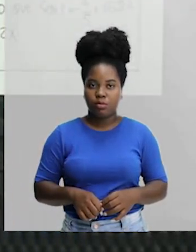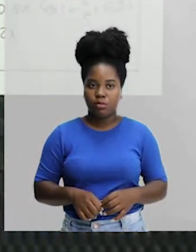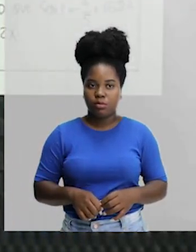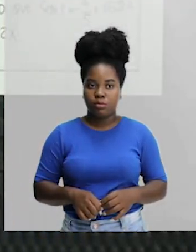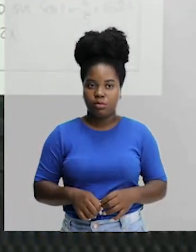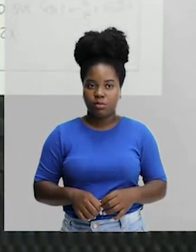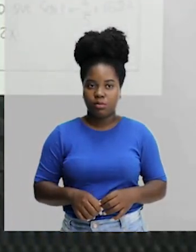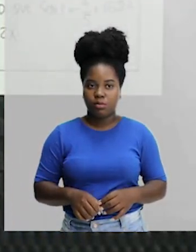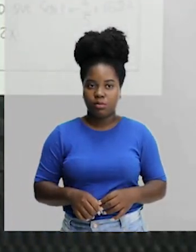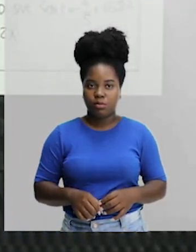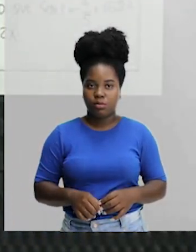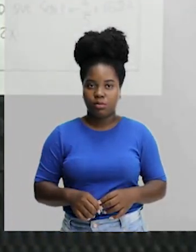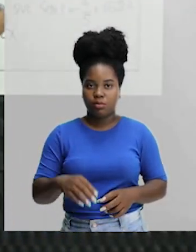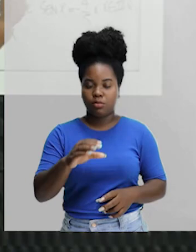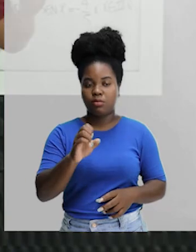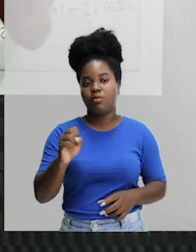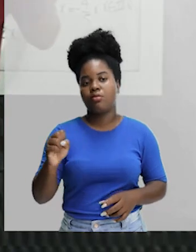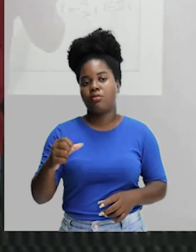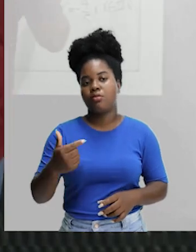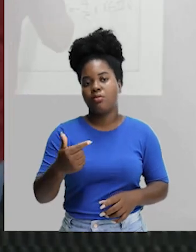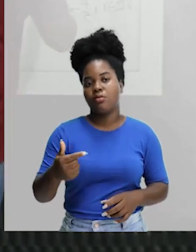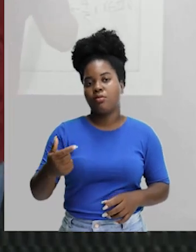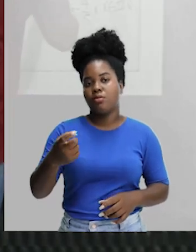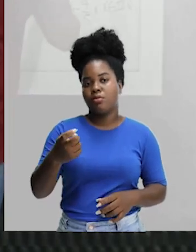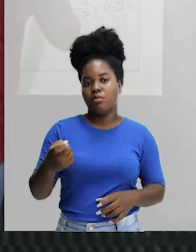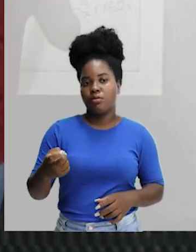E eu vou ter que o cosseno de 2x